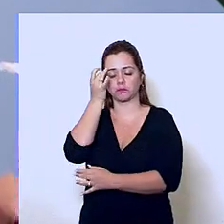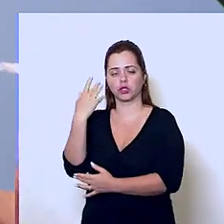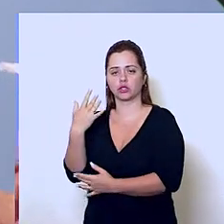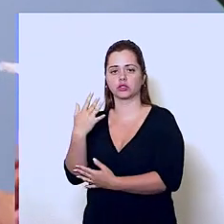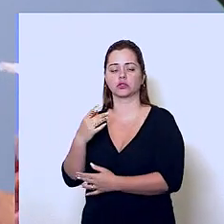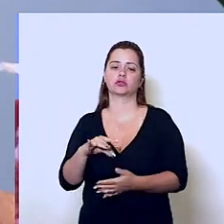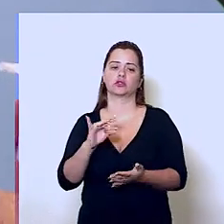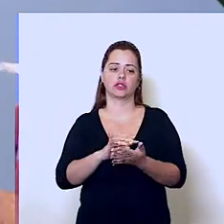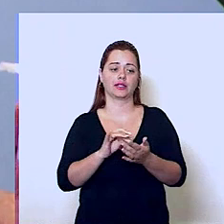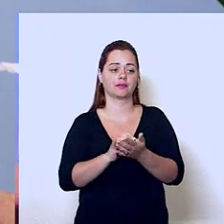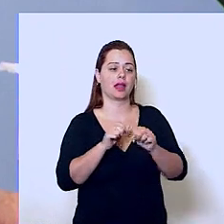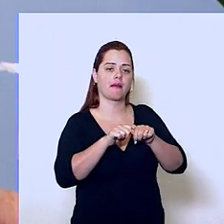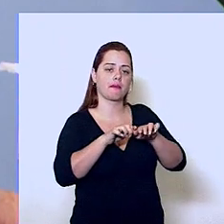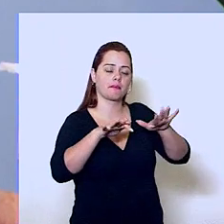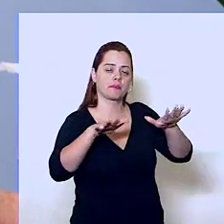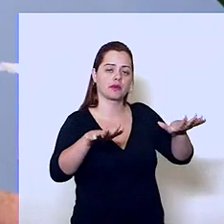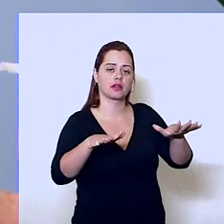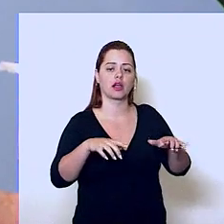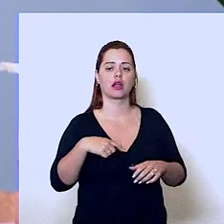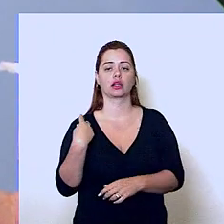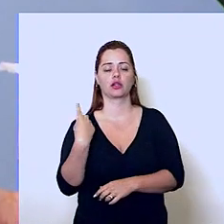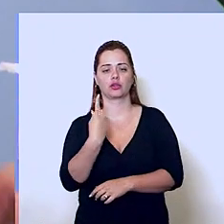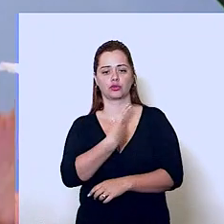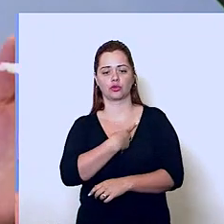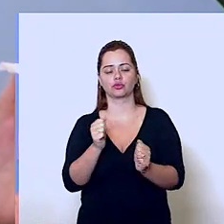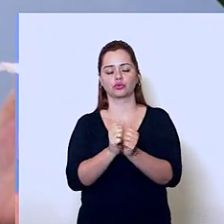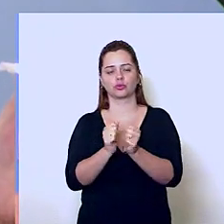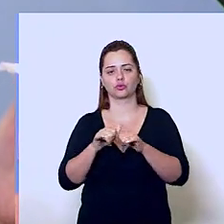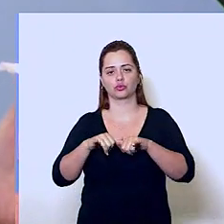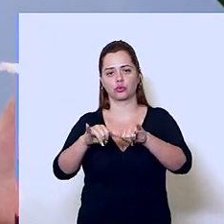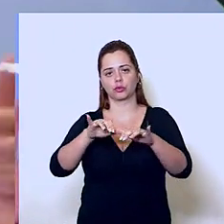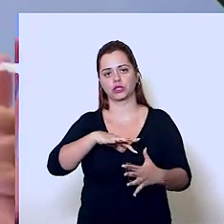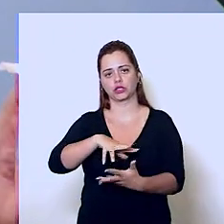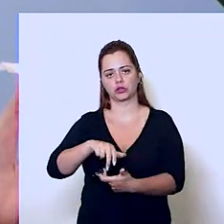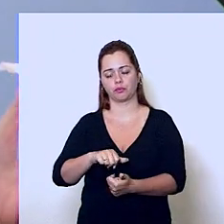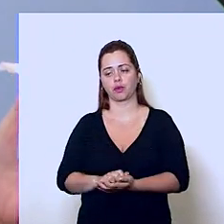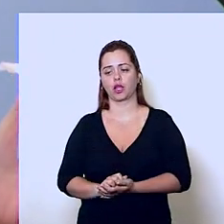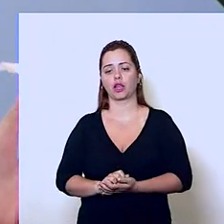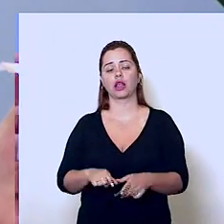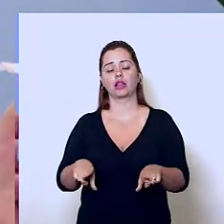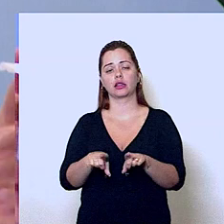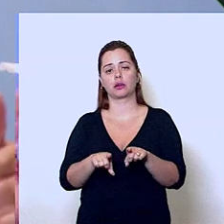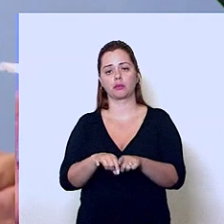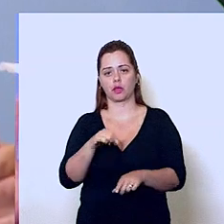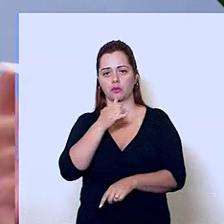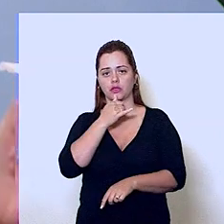ampliar a participação nossa no comércio exterior. Assim como exemplo, eu daria dois